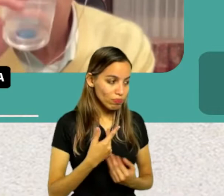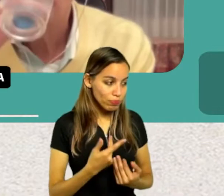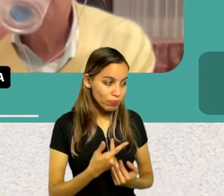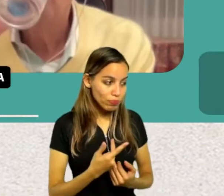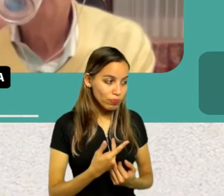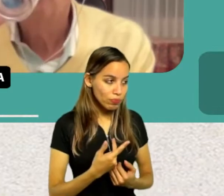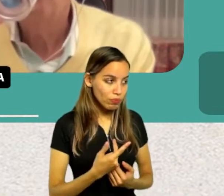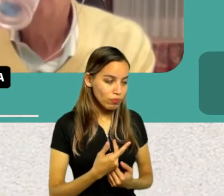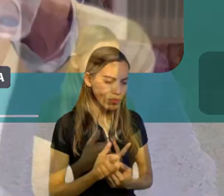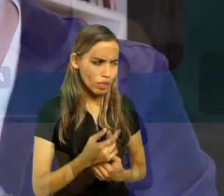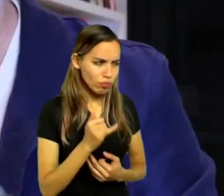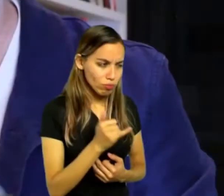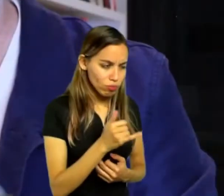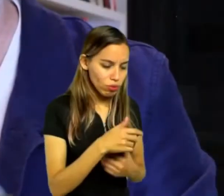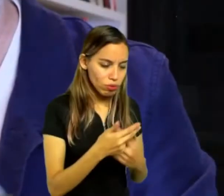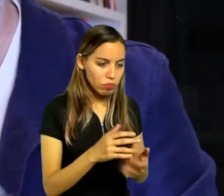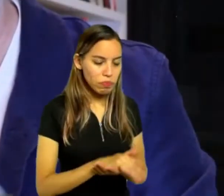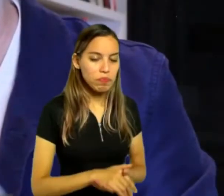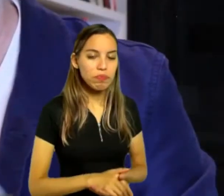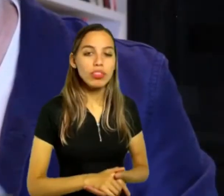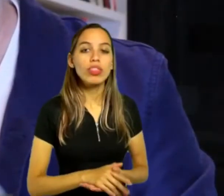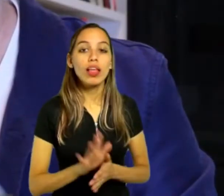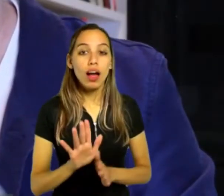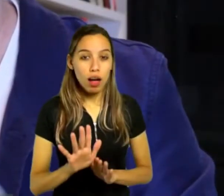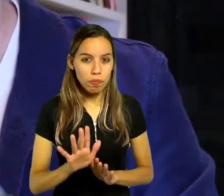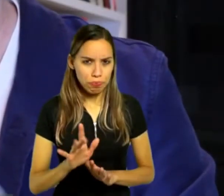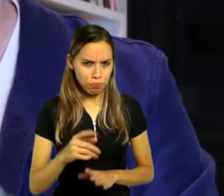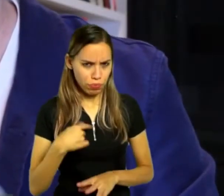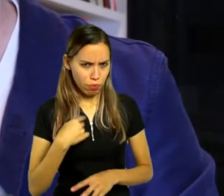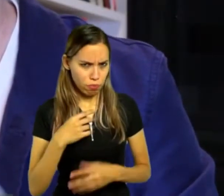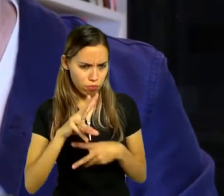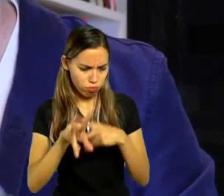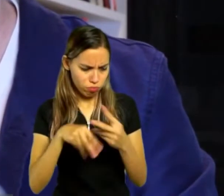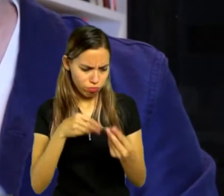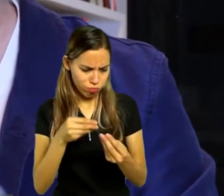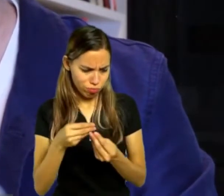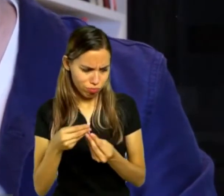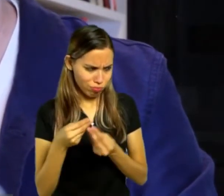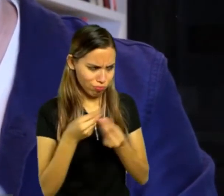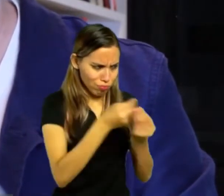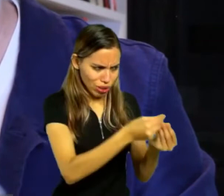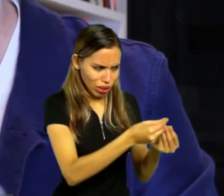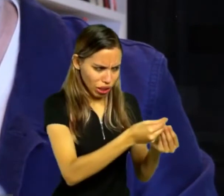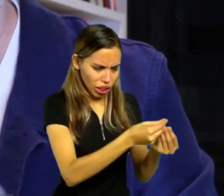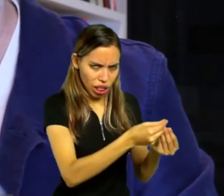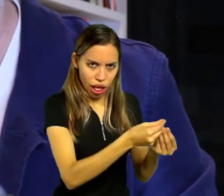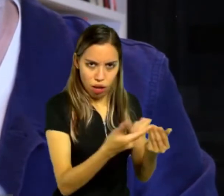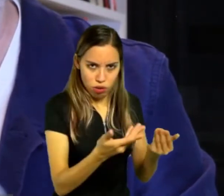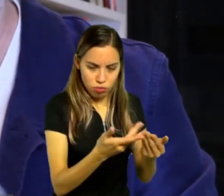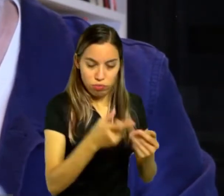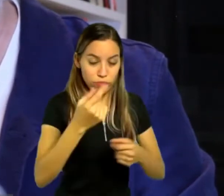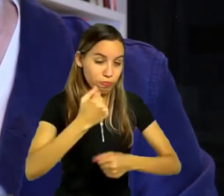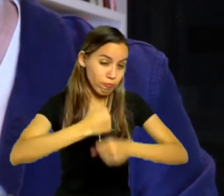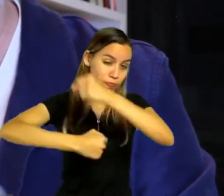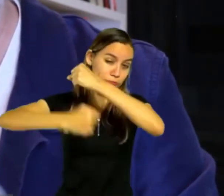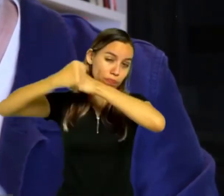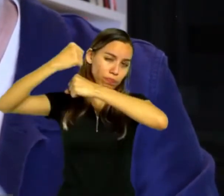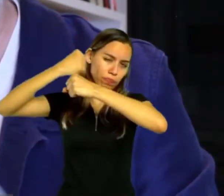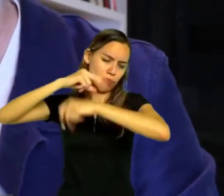dia eu dei um presente para o Drauzio, muitos anos atrás. E o Drauzio, esse moço tão experiente da